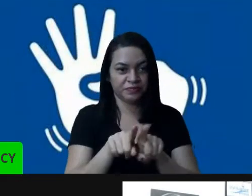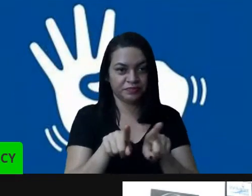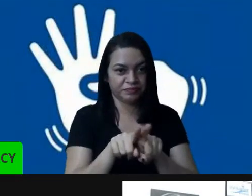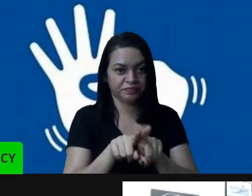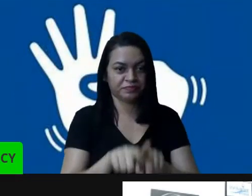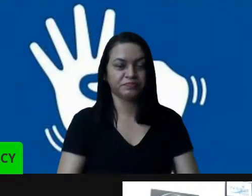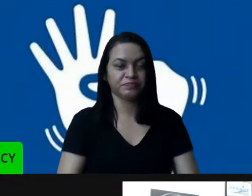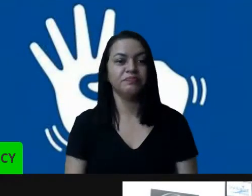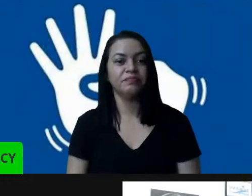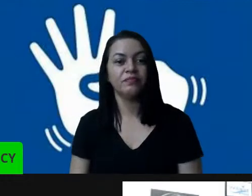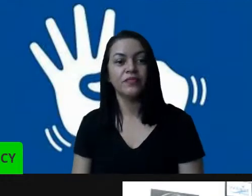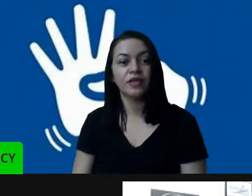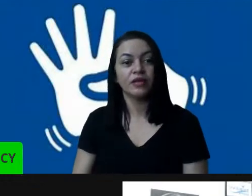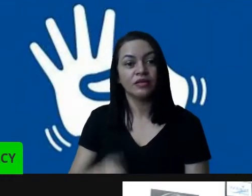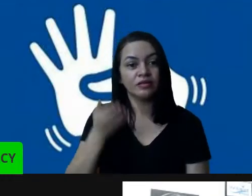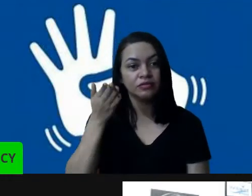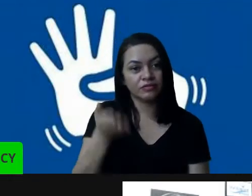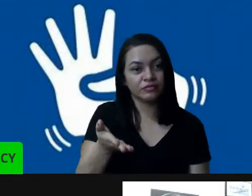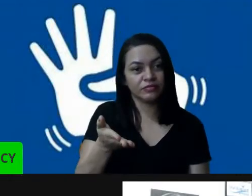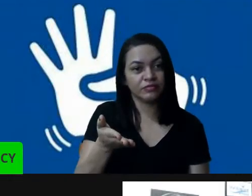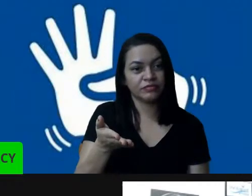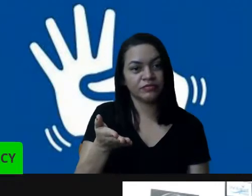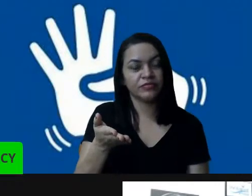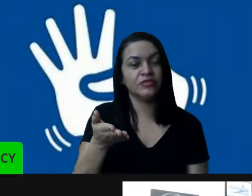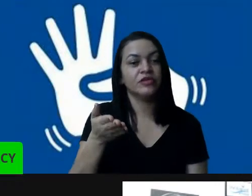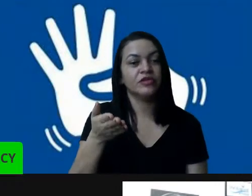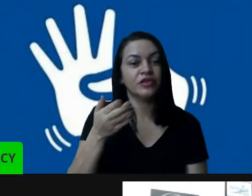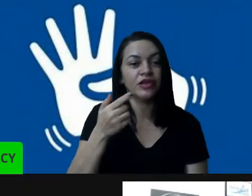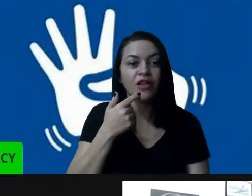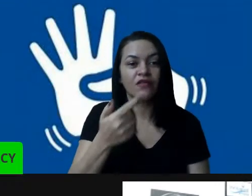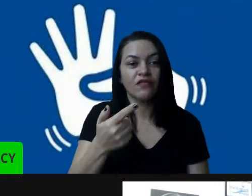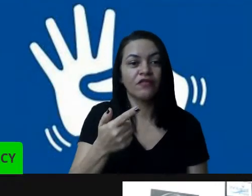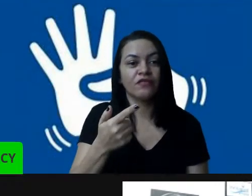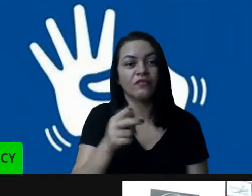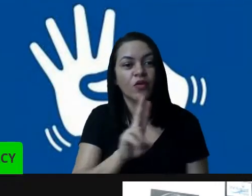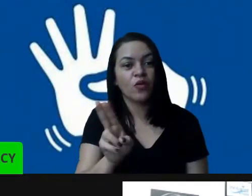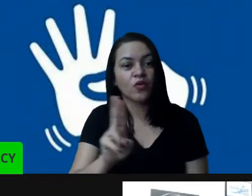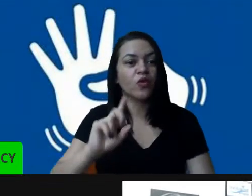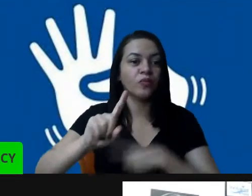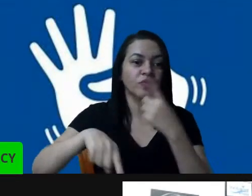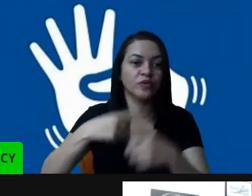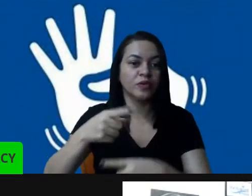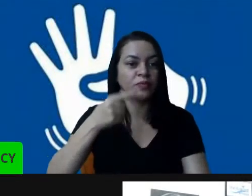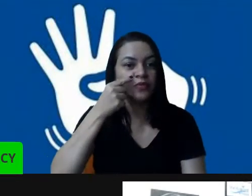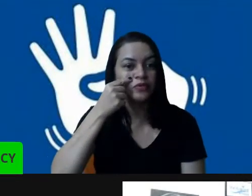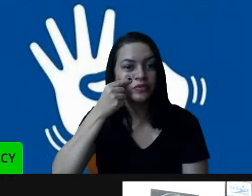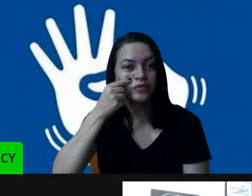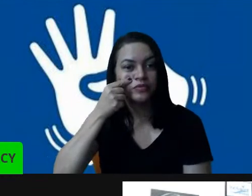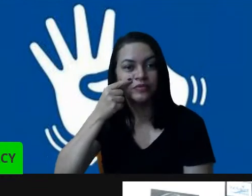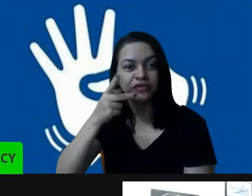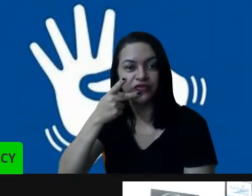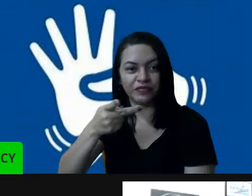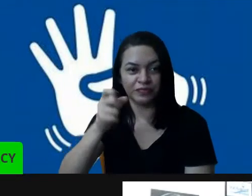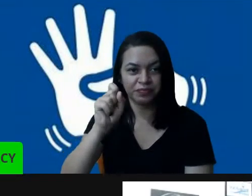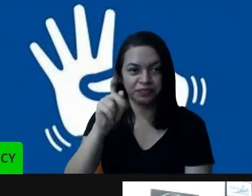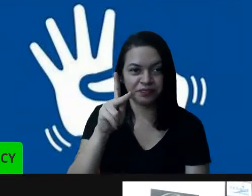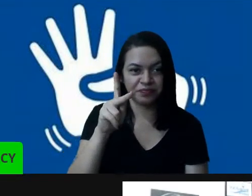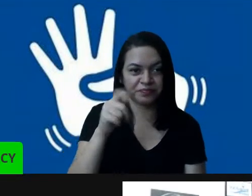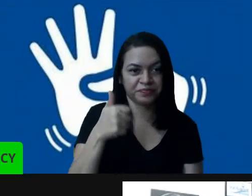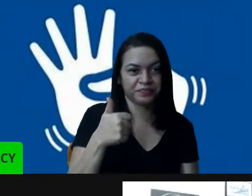a Alessandra ela se apresenta, aí na sequência a Jaci se apresenta, tá bom?